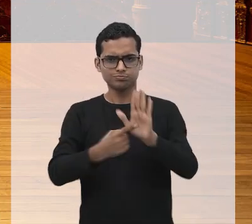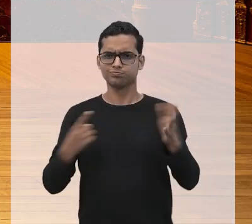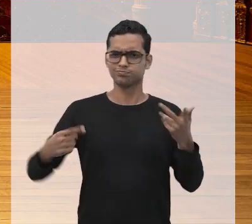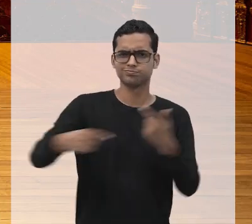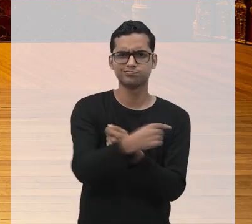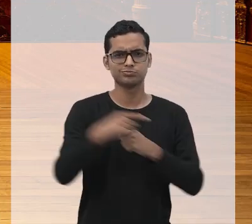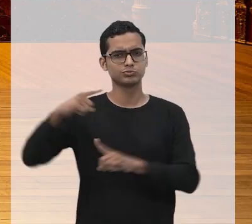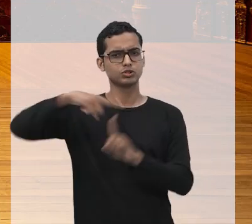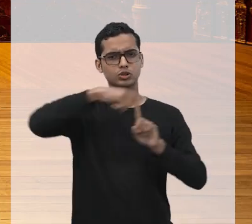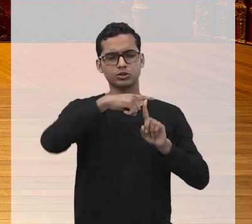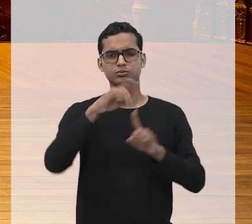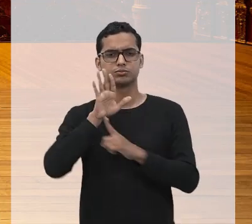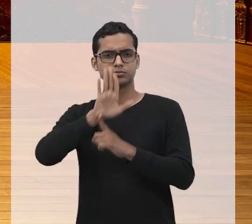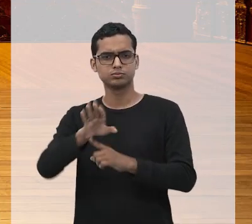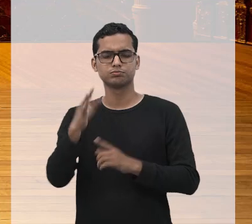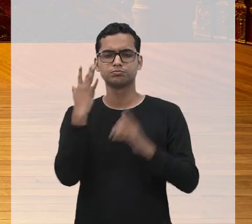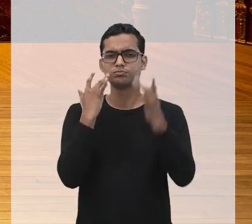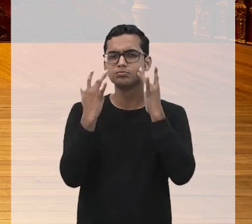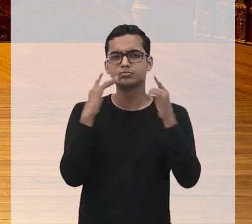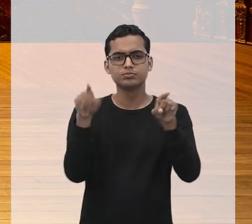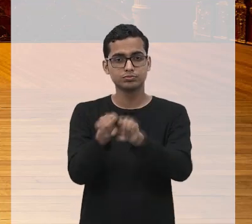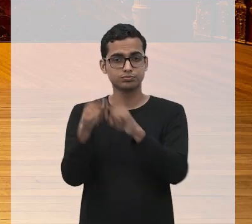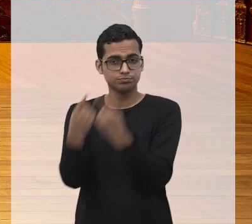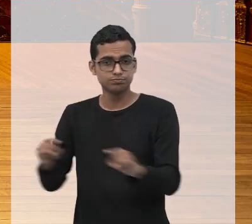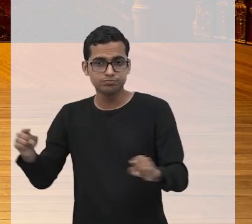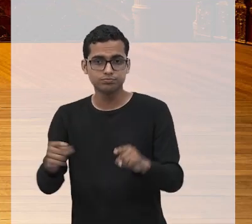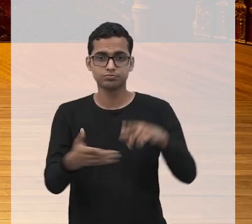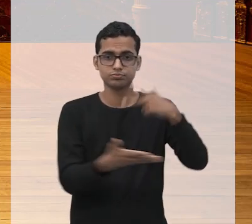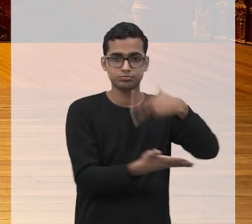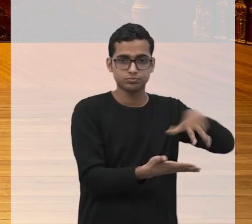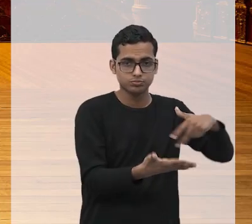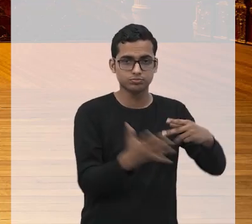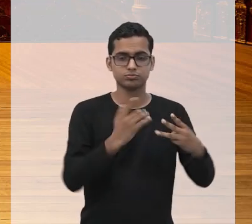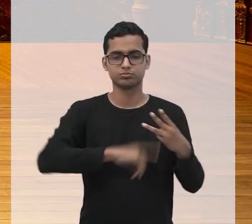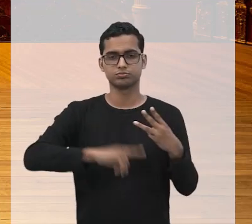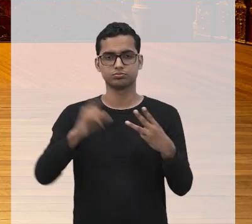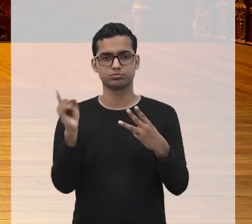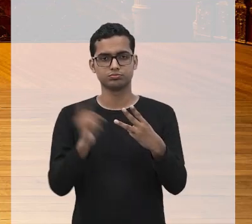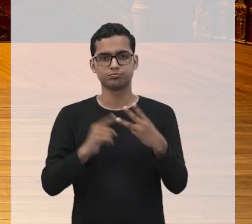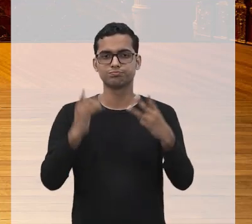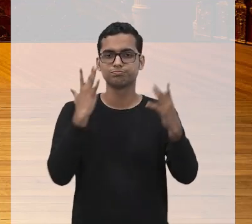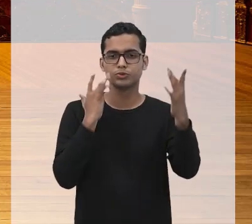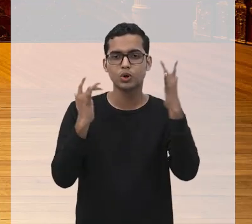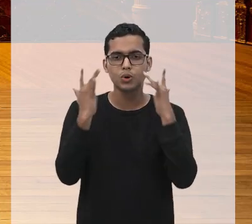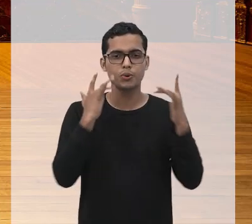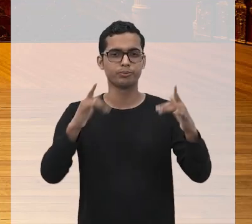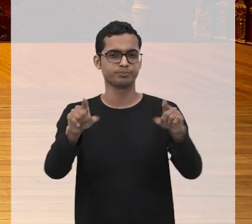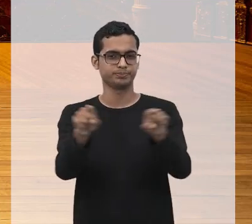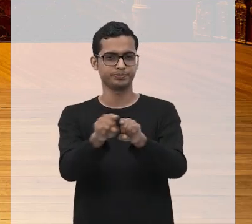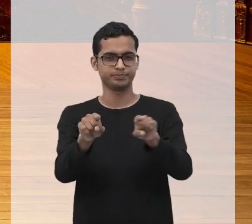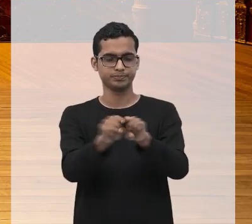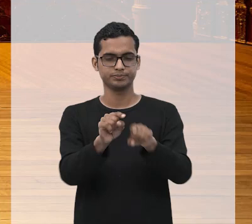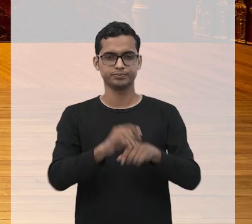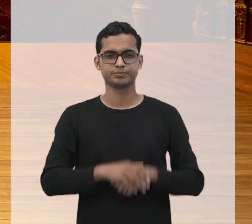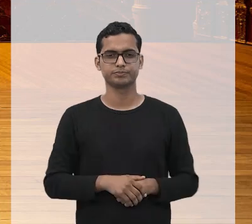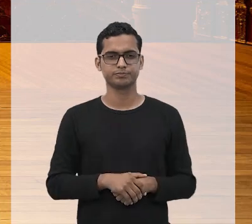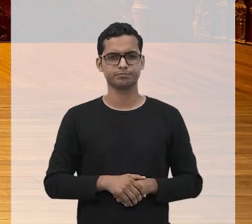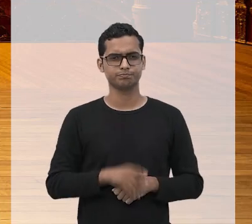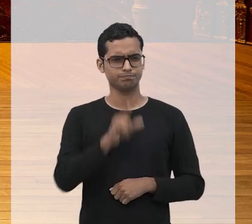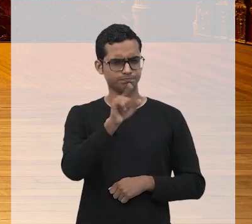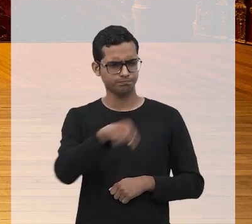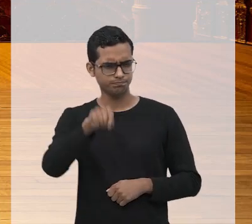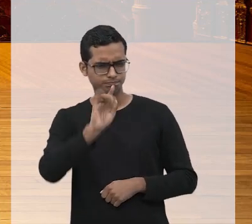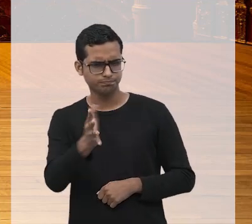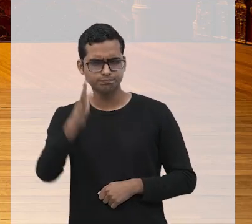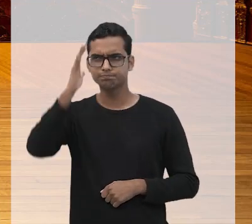produções artísticas. Aqui a gente tem música, a gente tem dança e a gente tem teatro. Vocês já pararam para